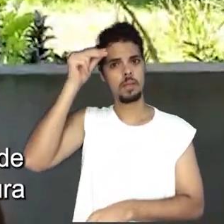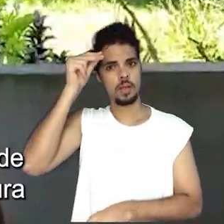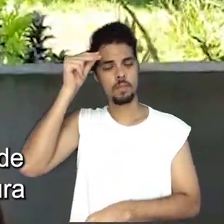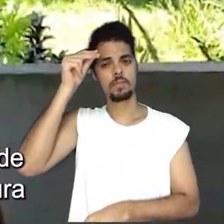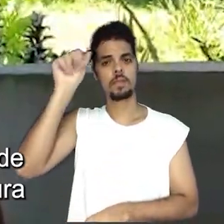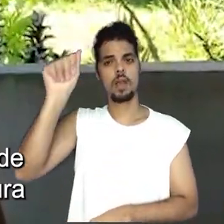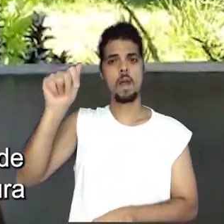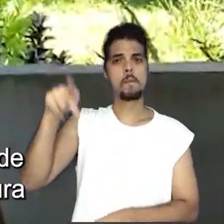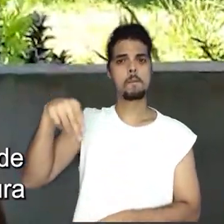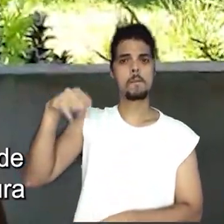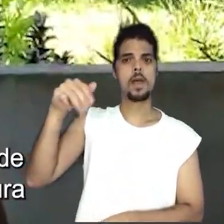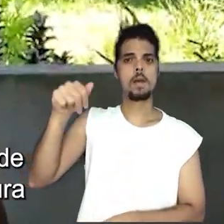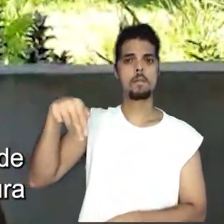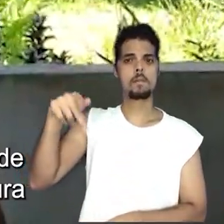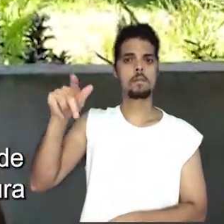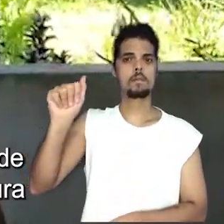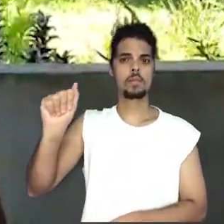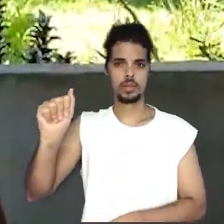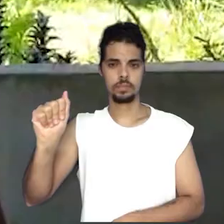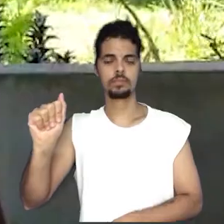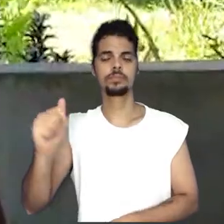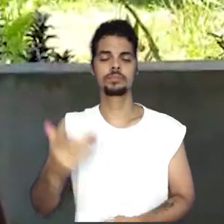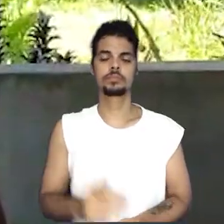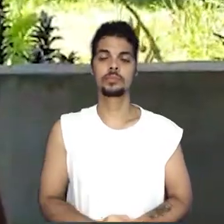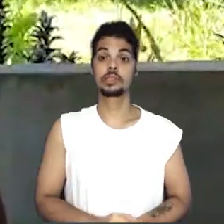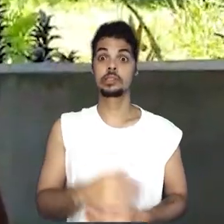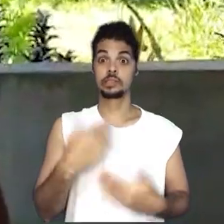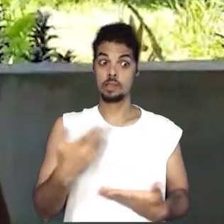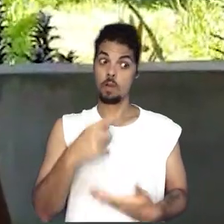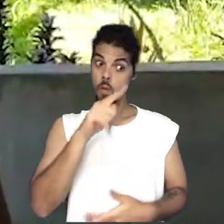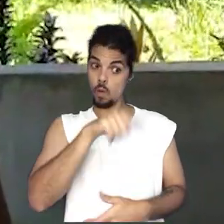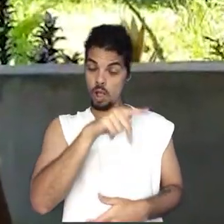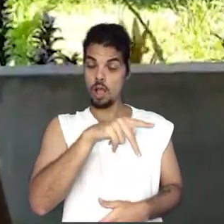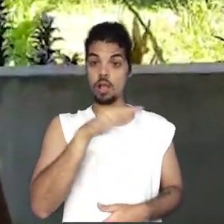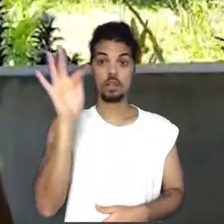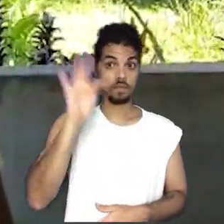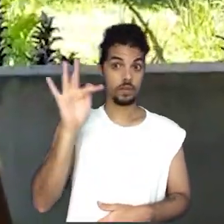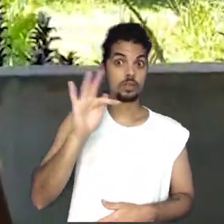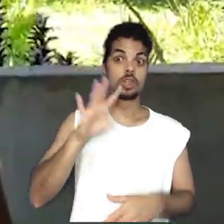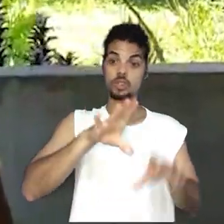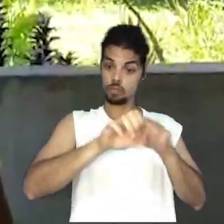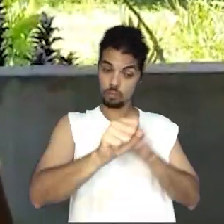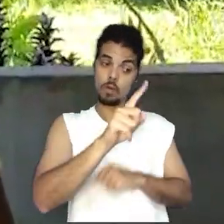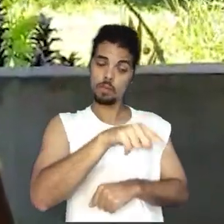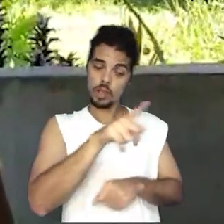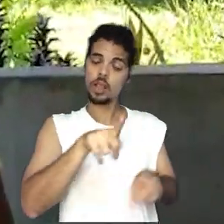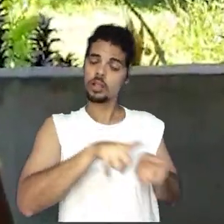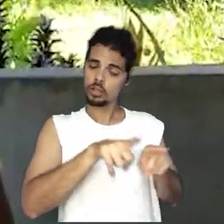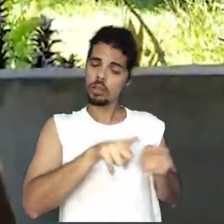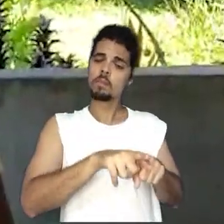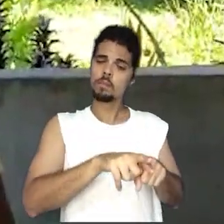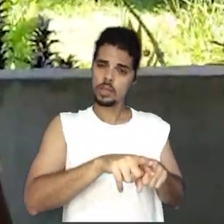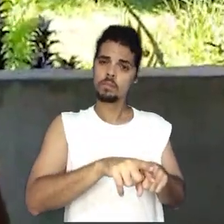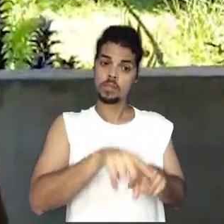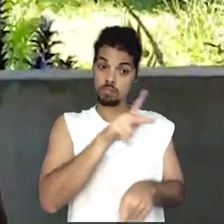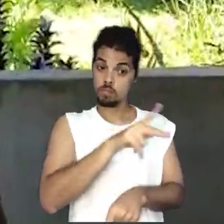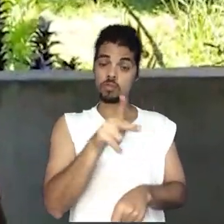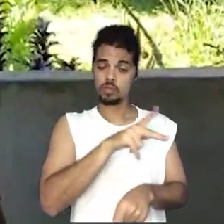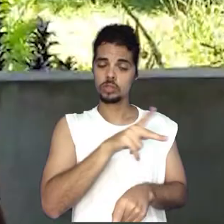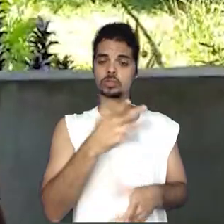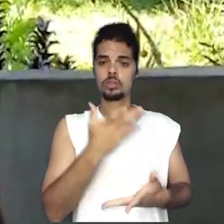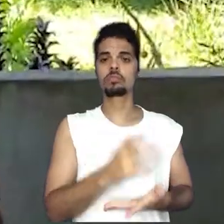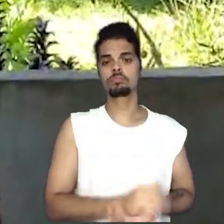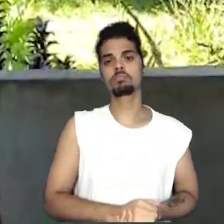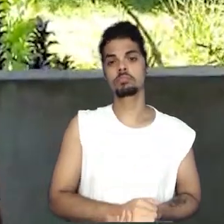Universidade Federal do Amapá, né? Do curso de licenciatura intercultural indígena, que foi a universidade onde eu me formei. A minha graduação eu fiz